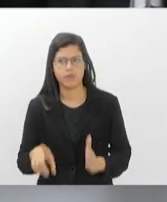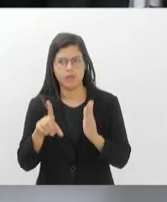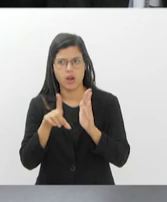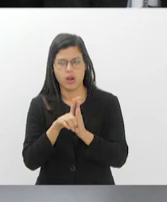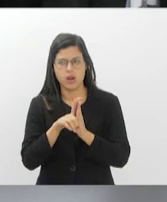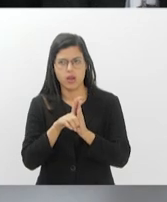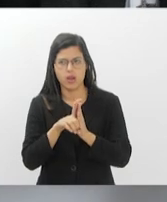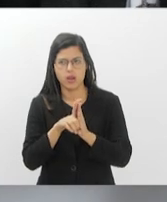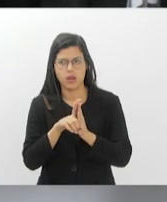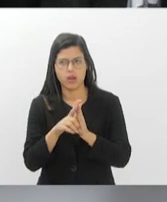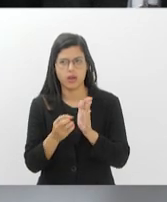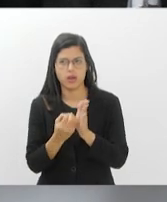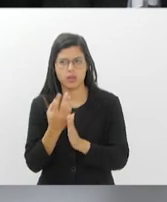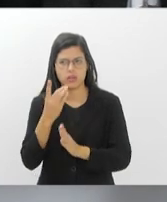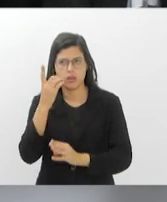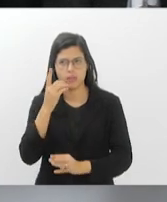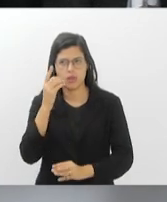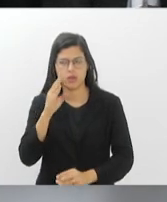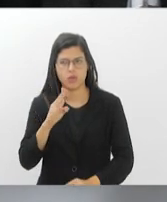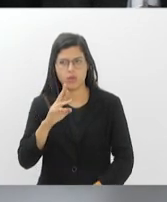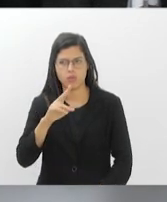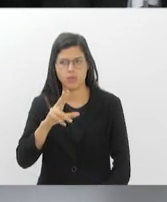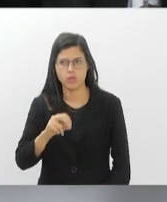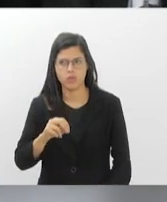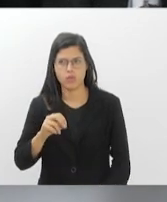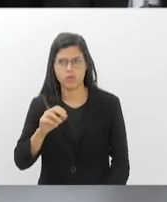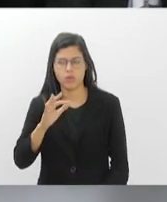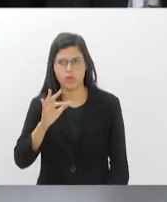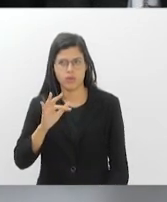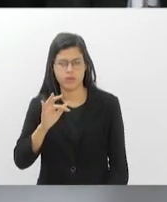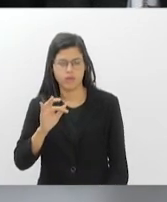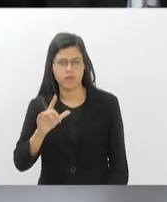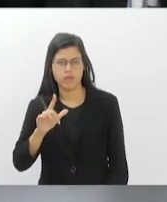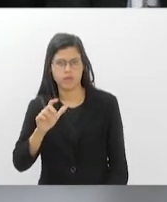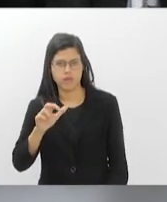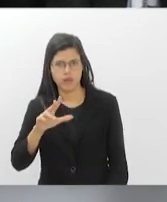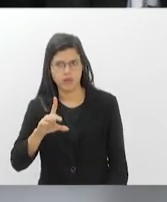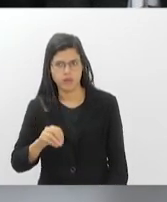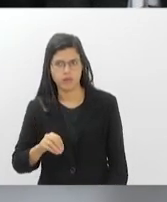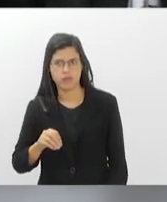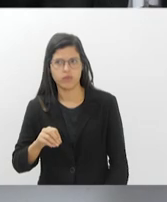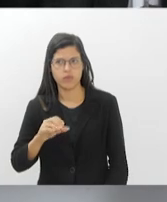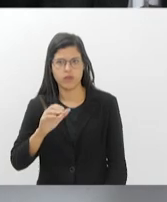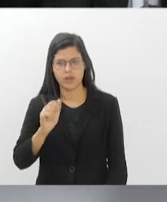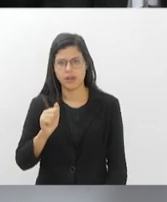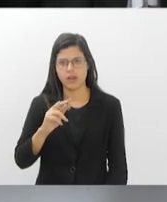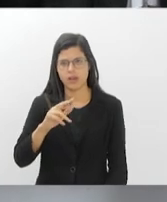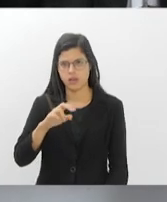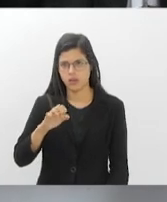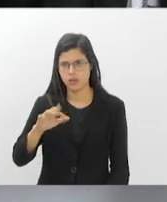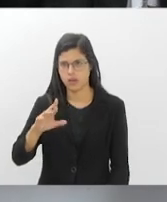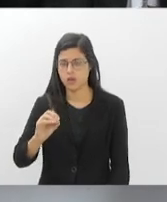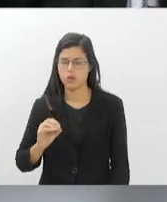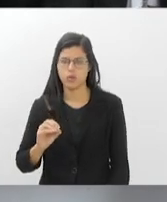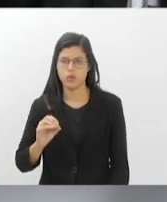de autoria do deputado Bruno Dauari, Flávio Serafini e Valdeque Carneiro. São duas leis.